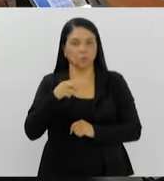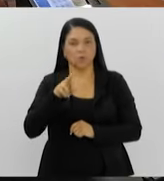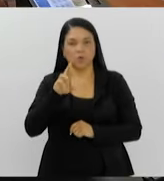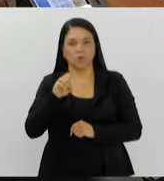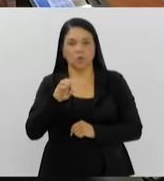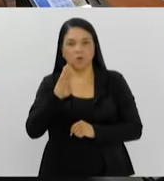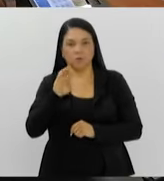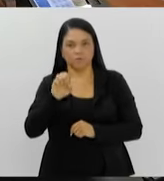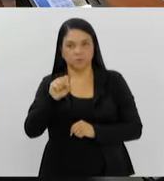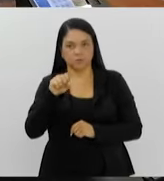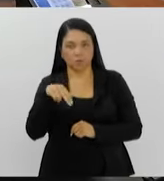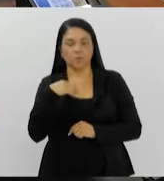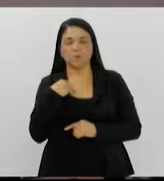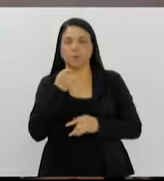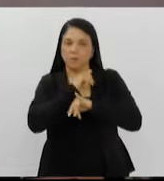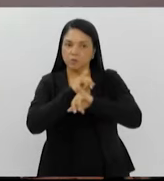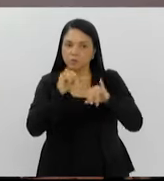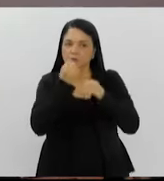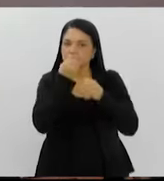tá muito